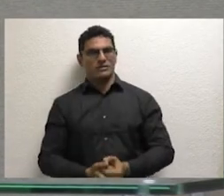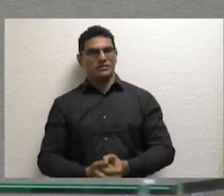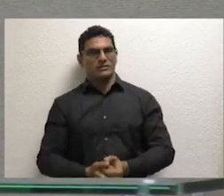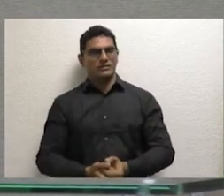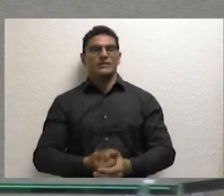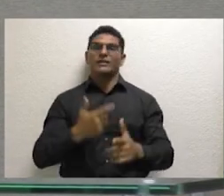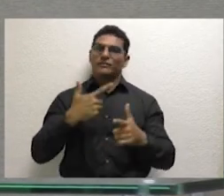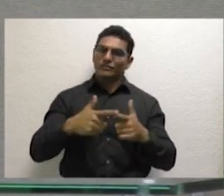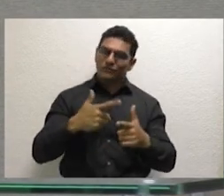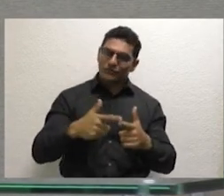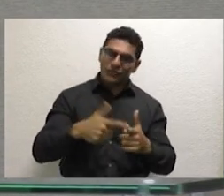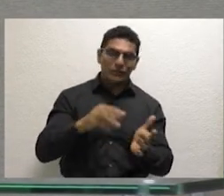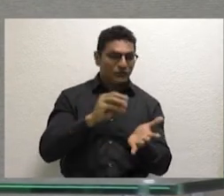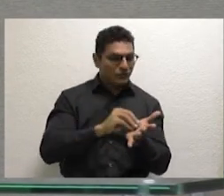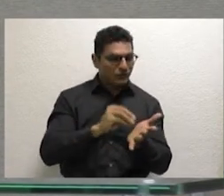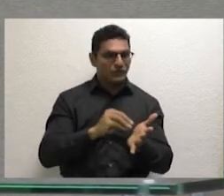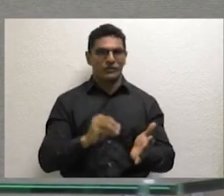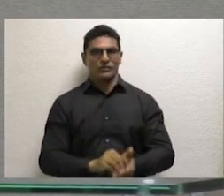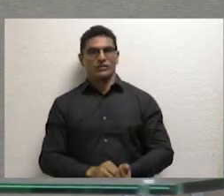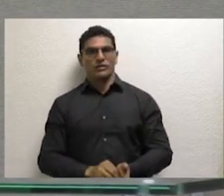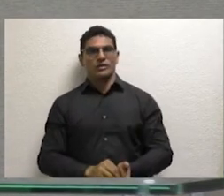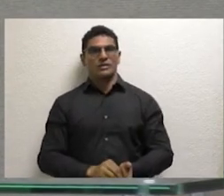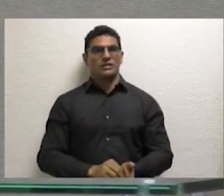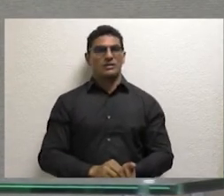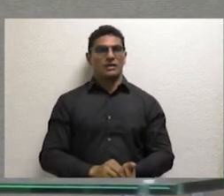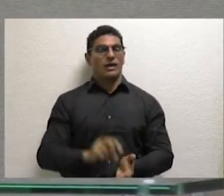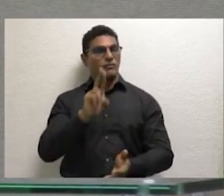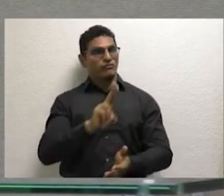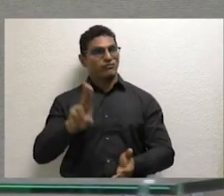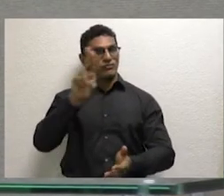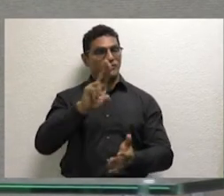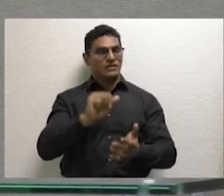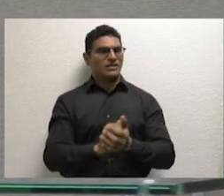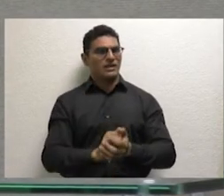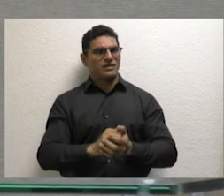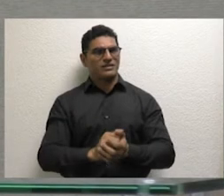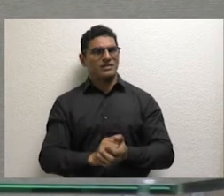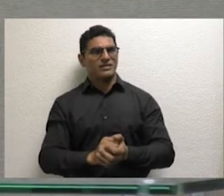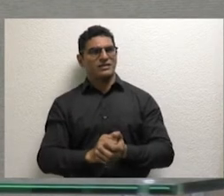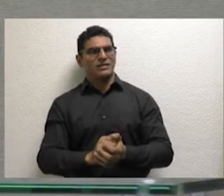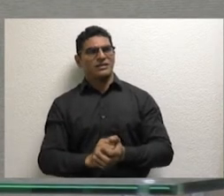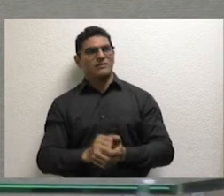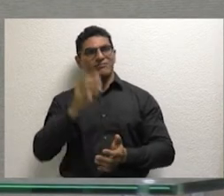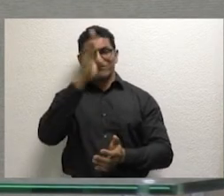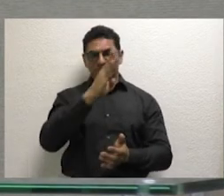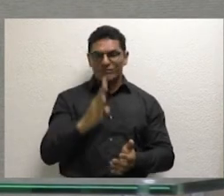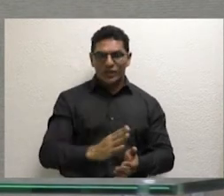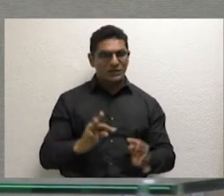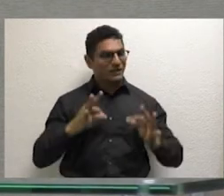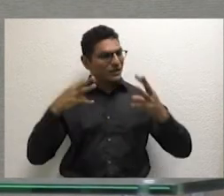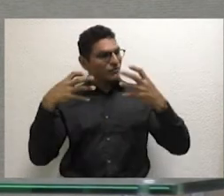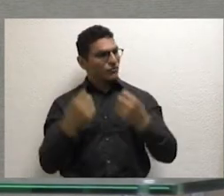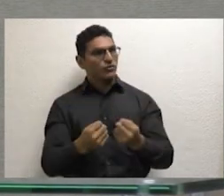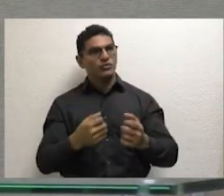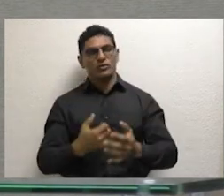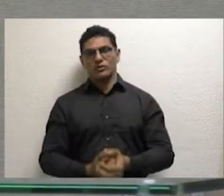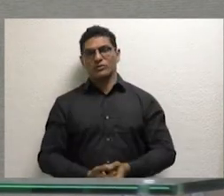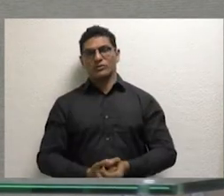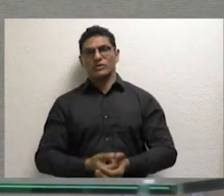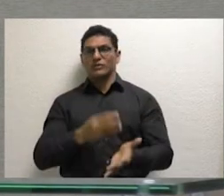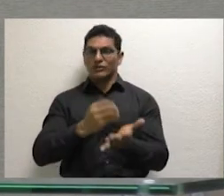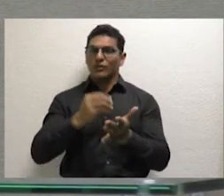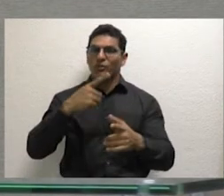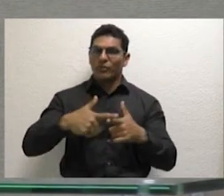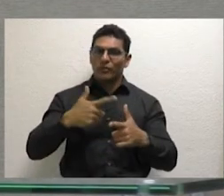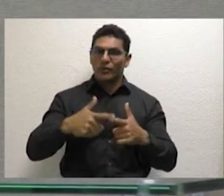as nossas universidades e aí no sentido bem amplo as universidades brasileiras estão falhando